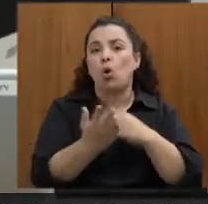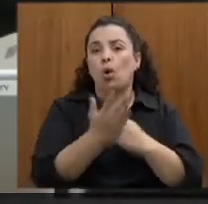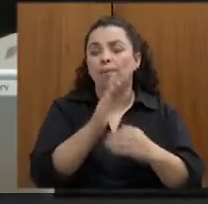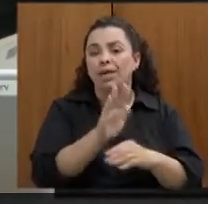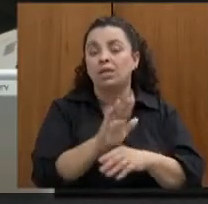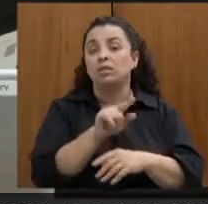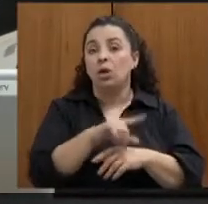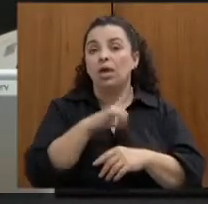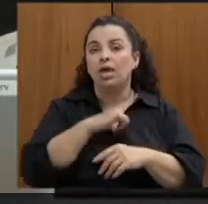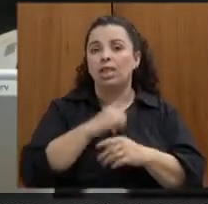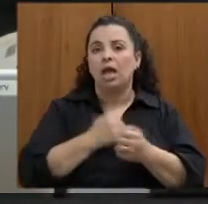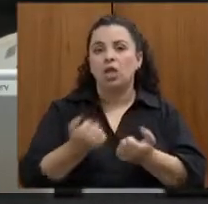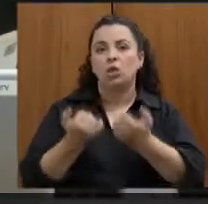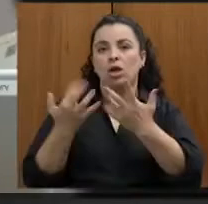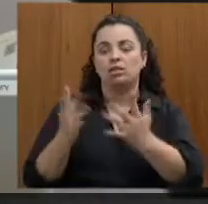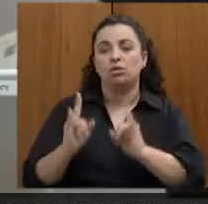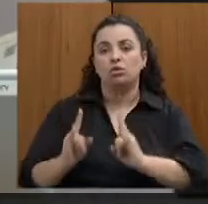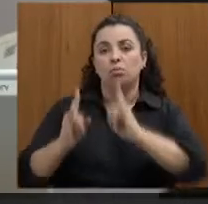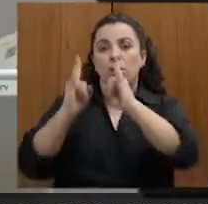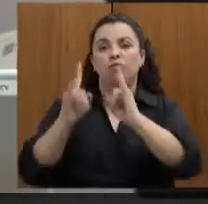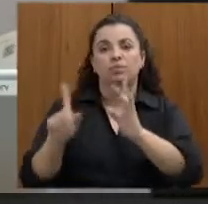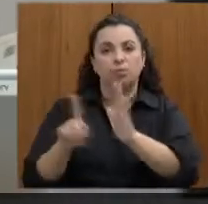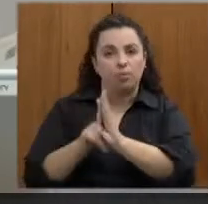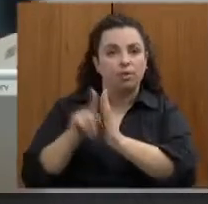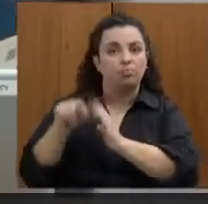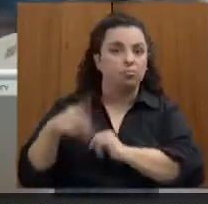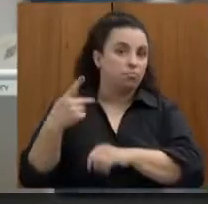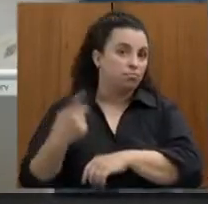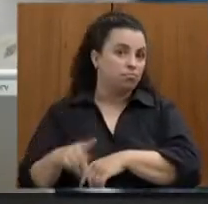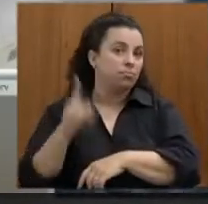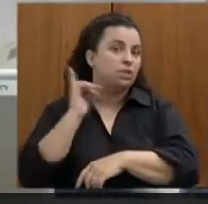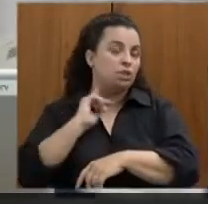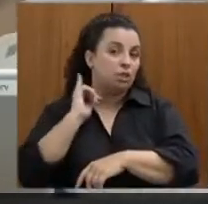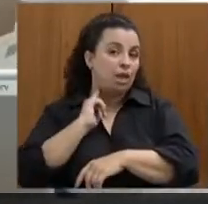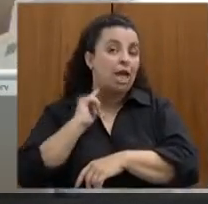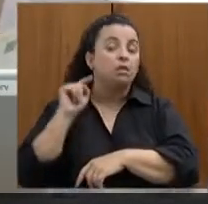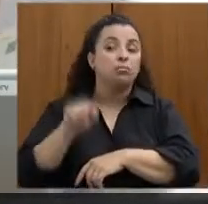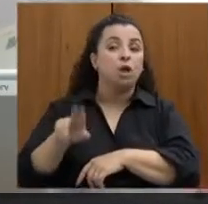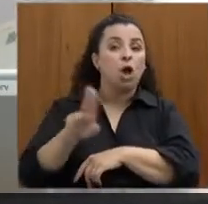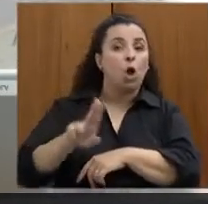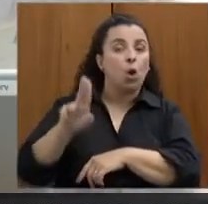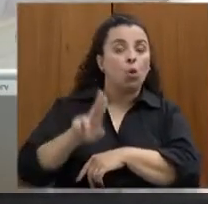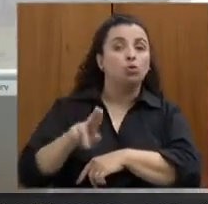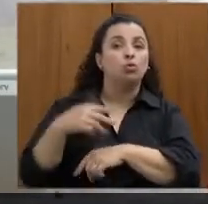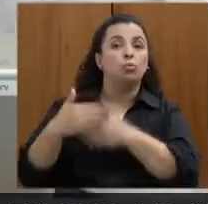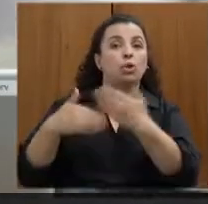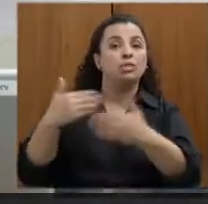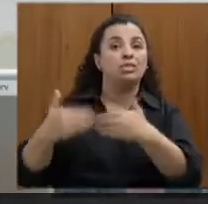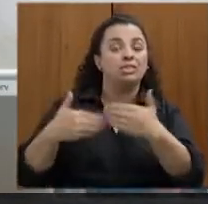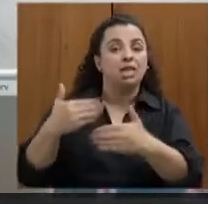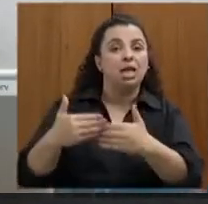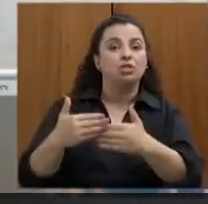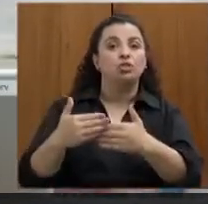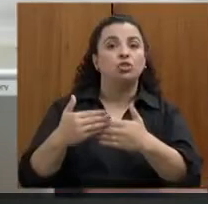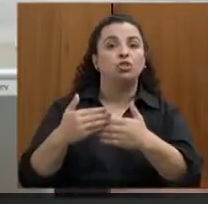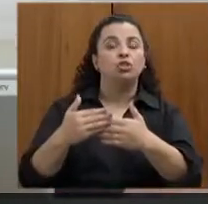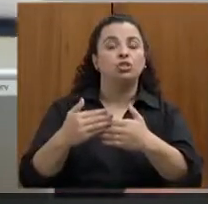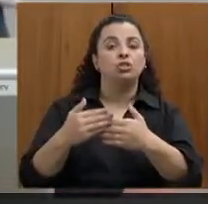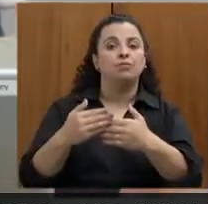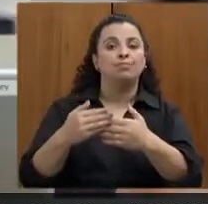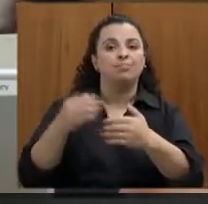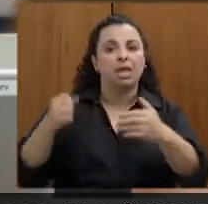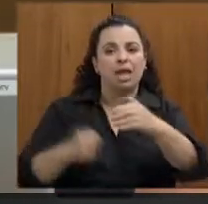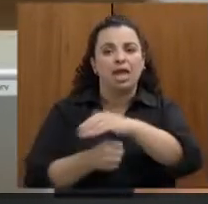de imóveis de propriedade do Estado de Minas Gerais para a destinação do processo de reintegração de posse